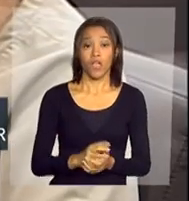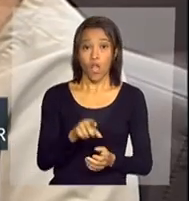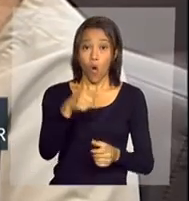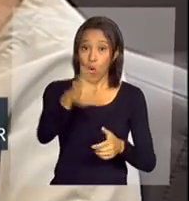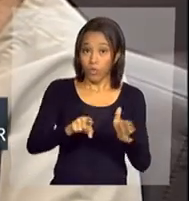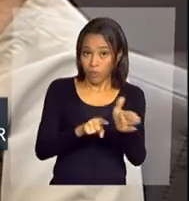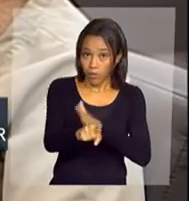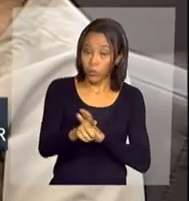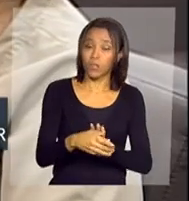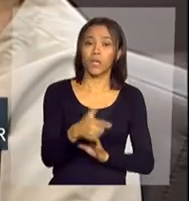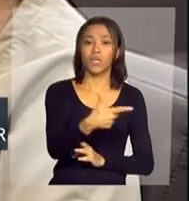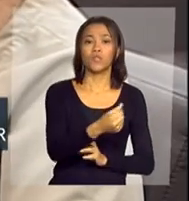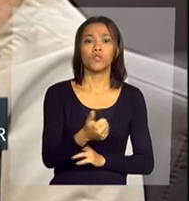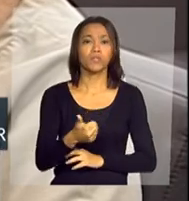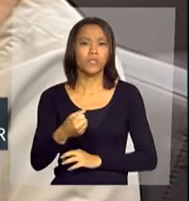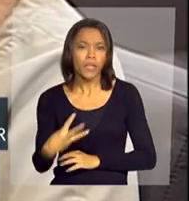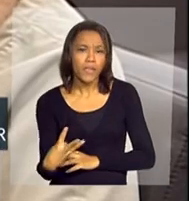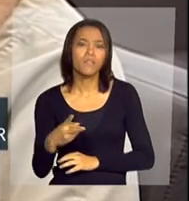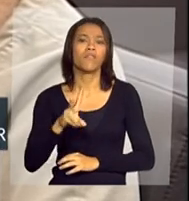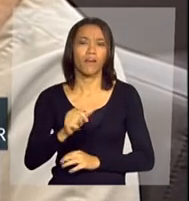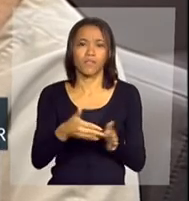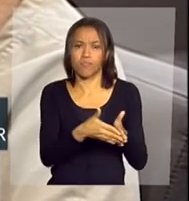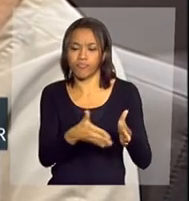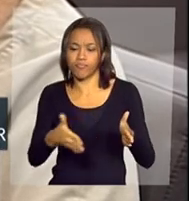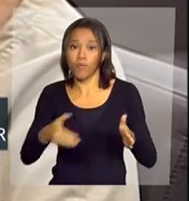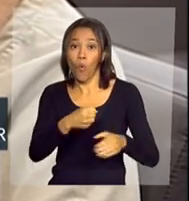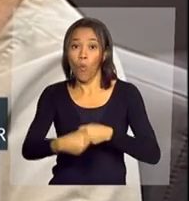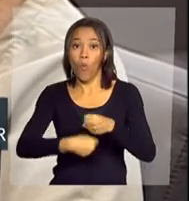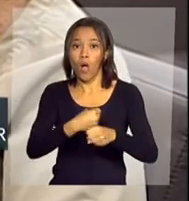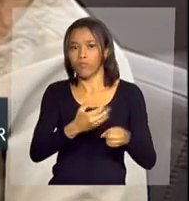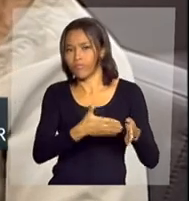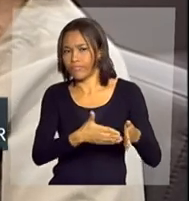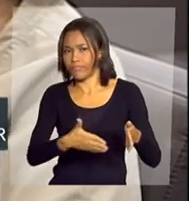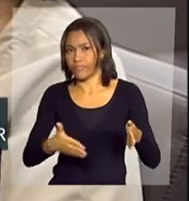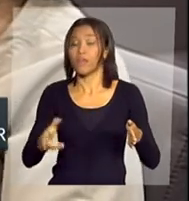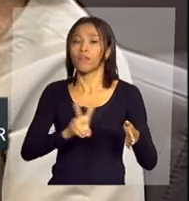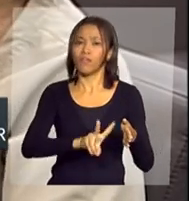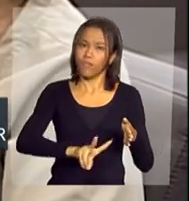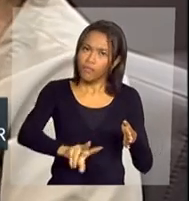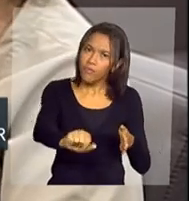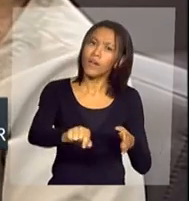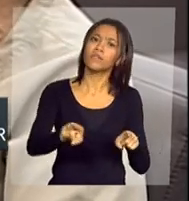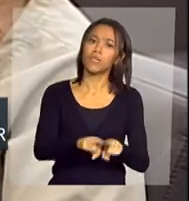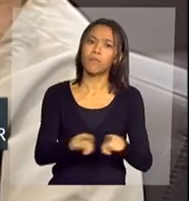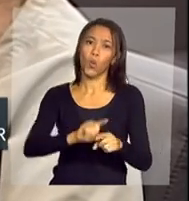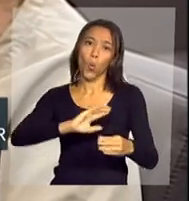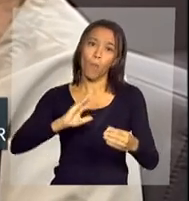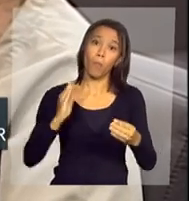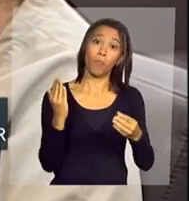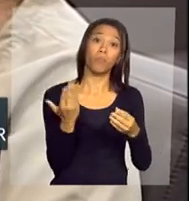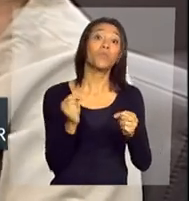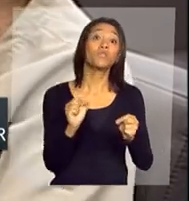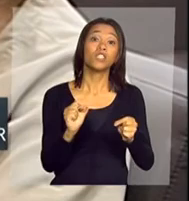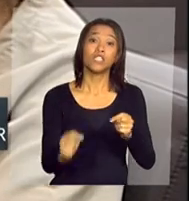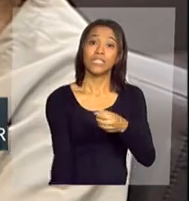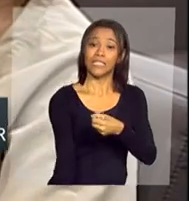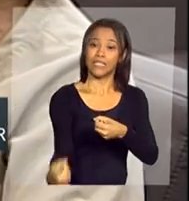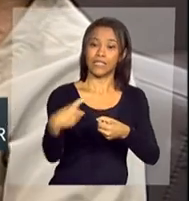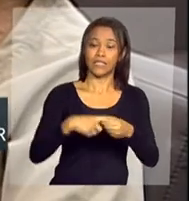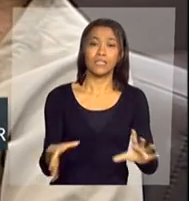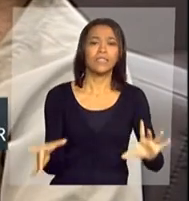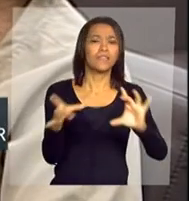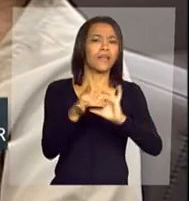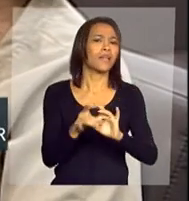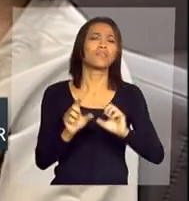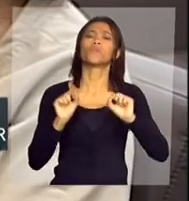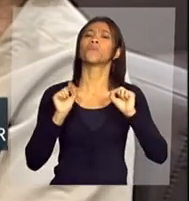falou que em 2013 vai ser o ano em que vocês vão continuar com o processo de Integração eu queria que